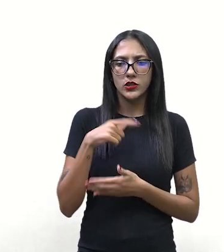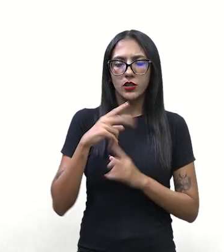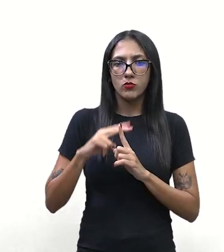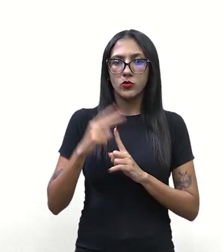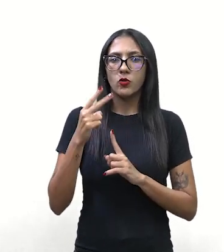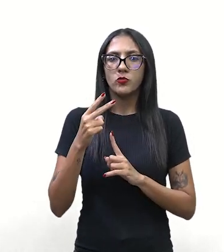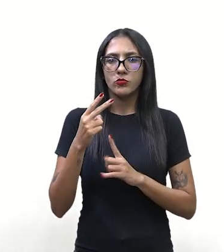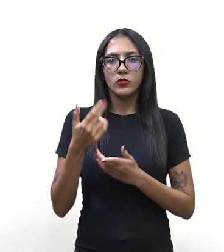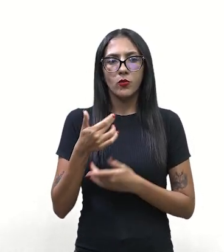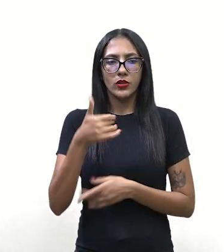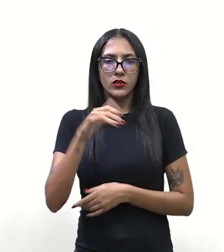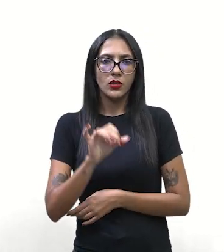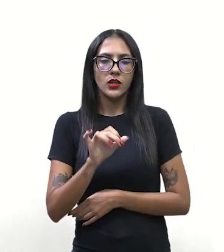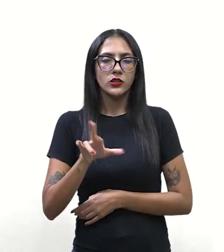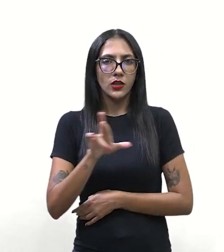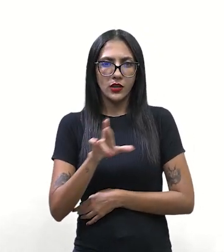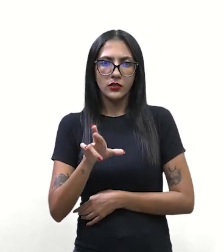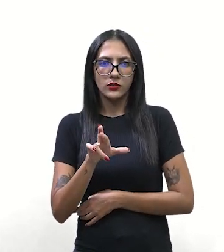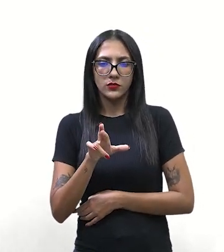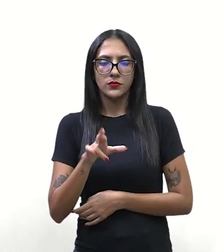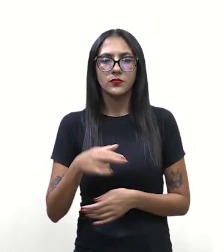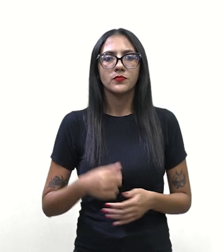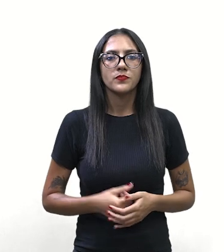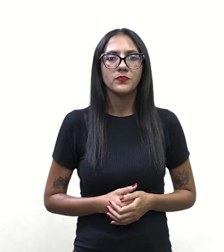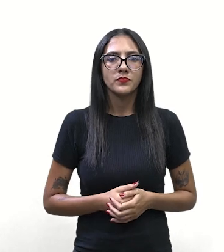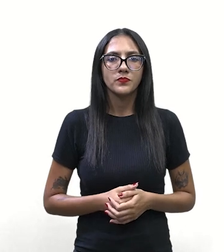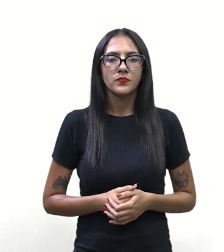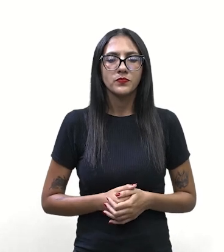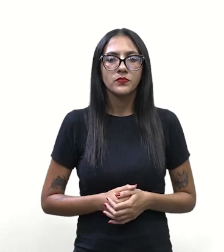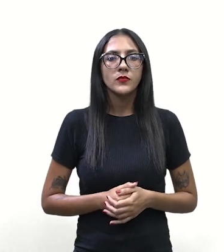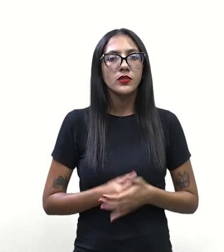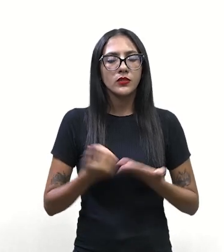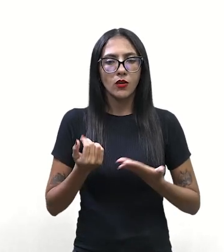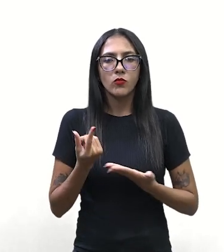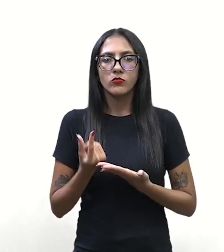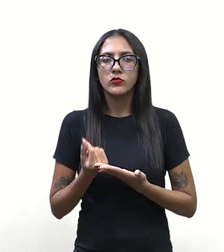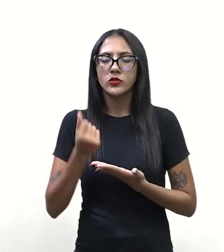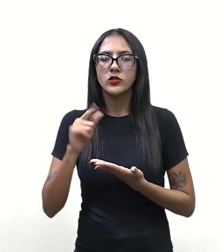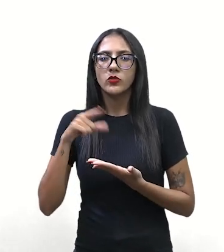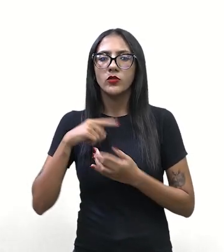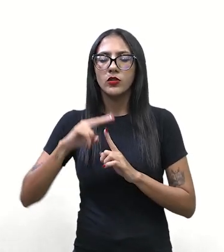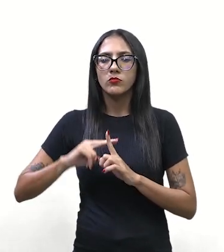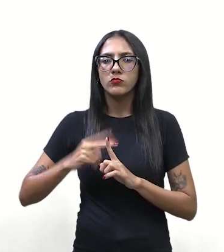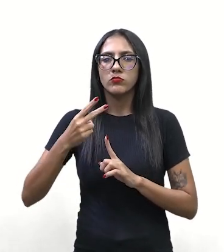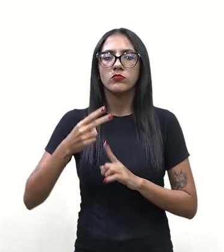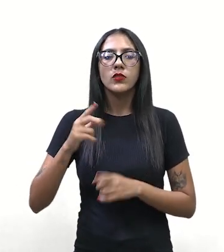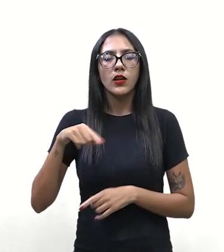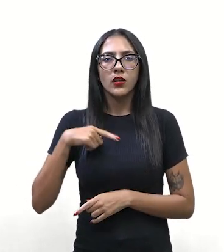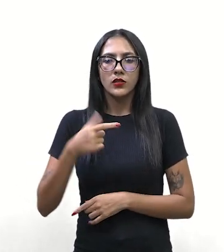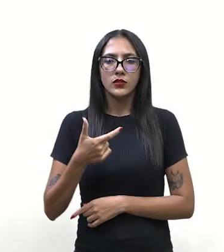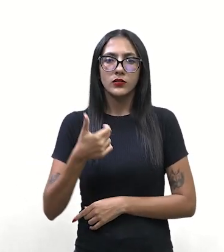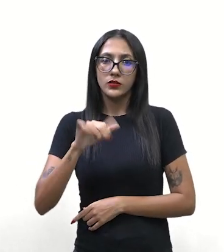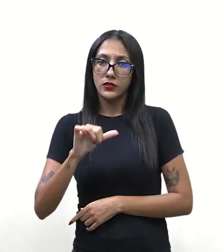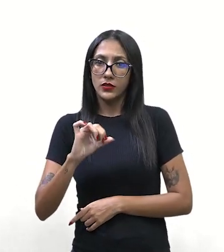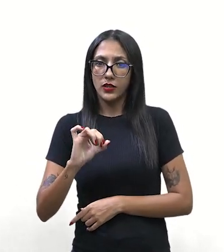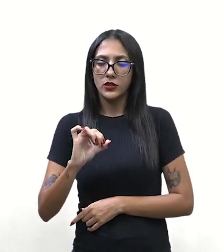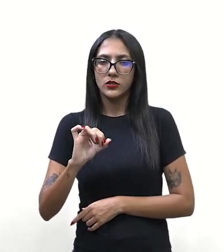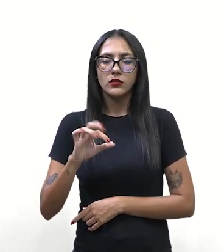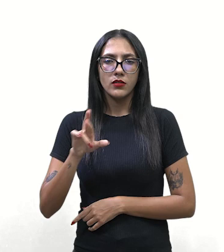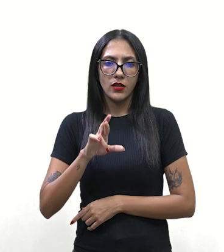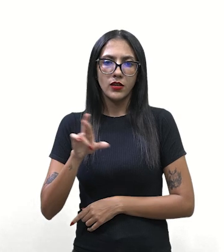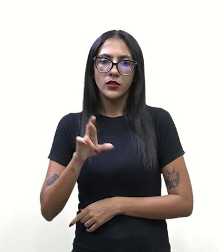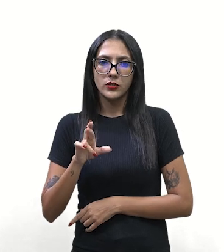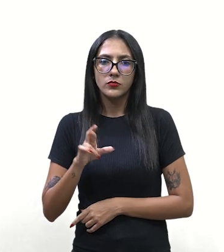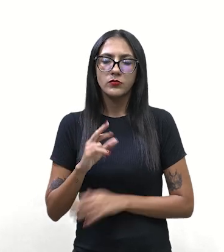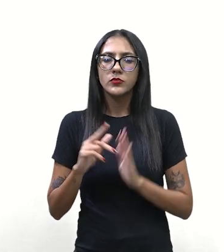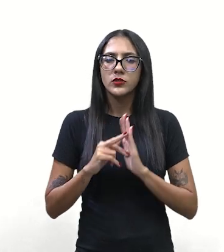R$5, R$10. Então, o seu lucro aqui seria de R$10, que equivale a